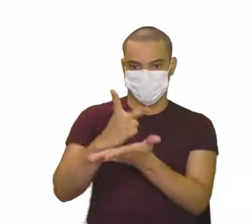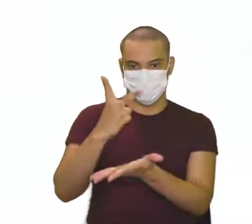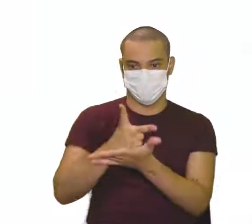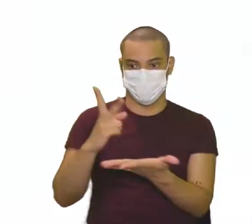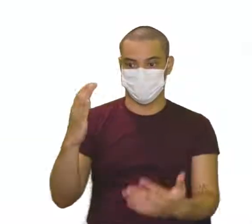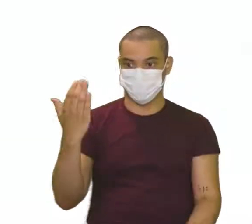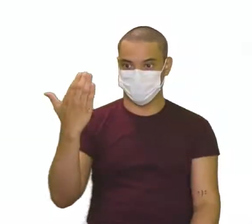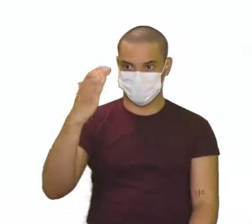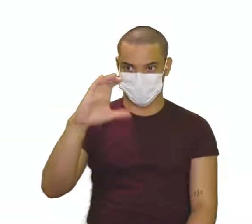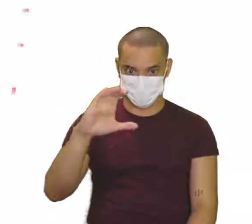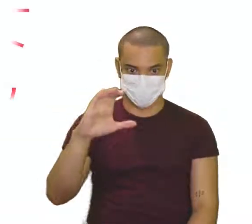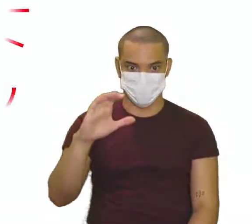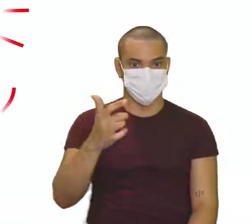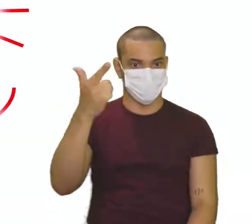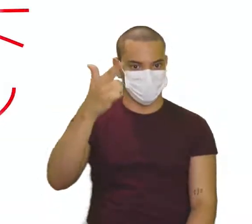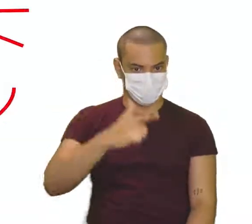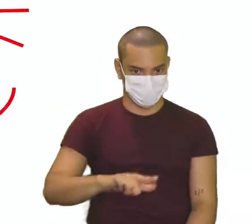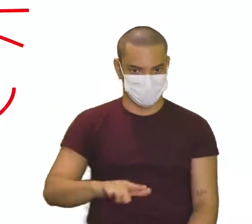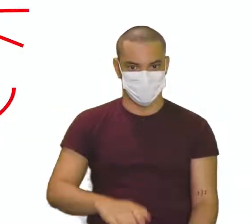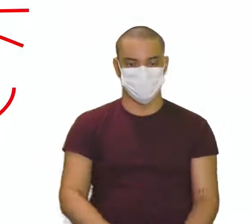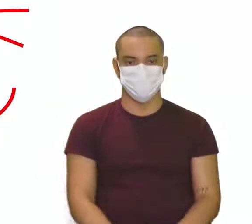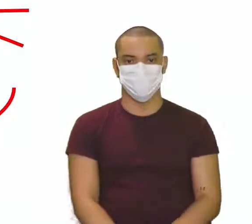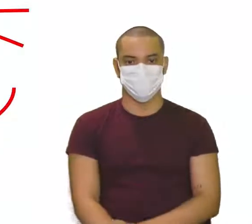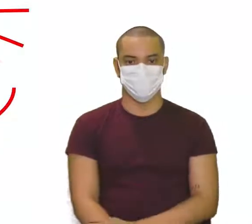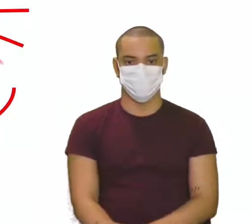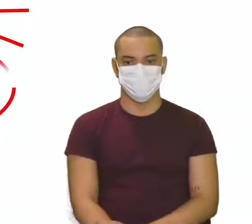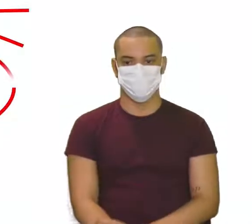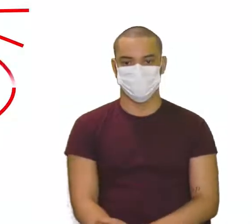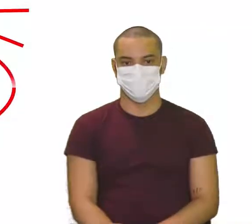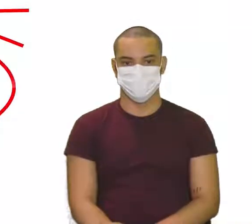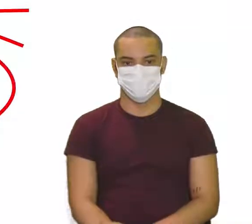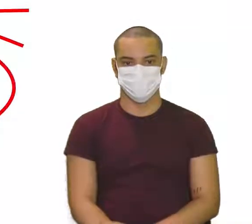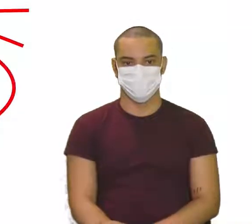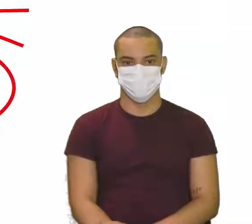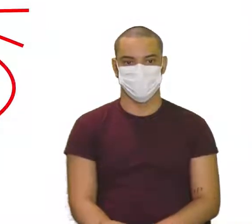só, vamos lá de novo, olha aqui as linhas,